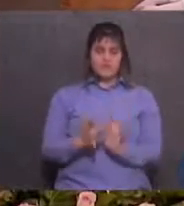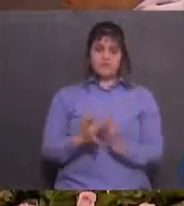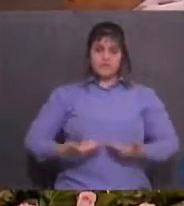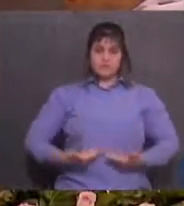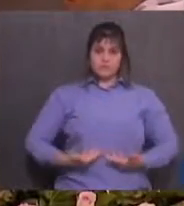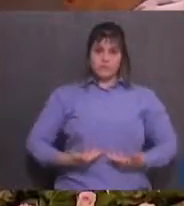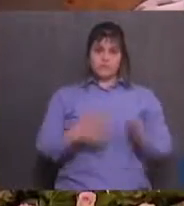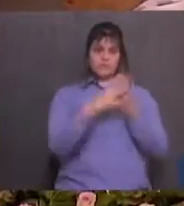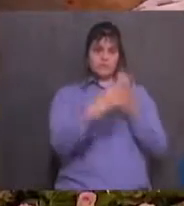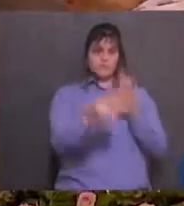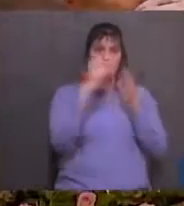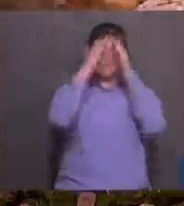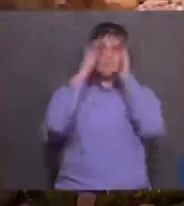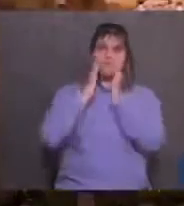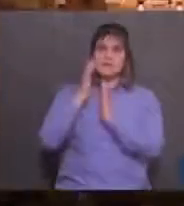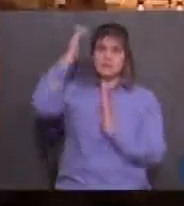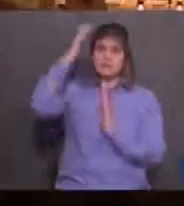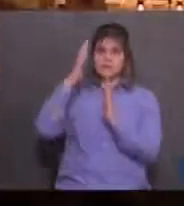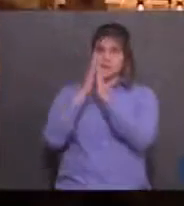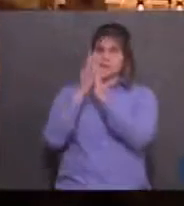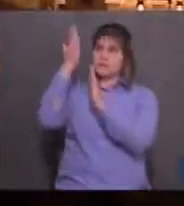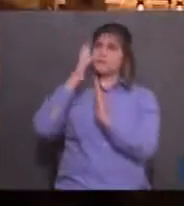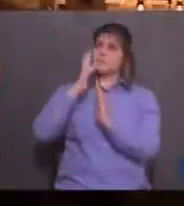ventre, Jesus.